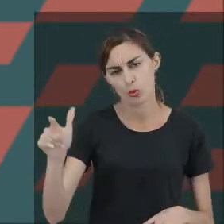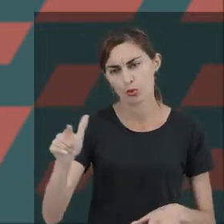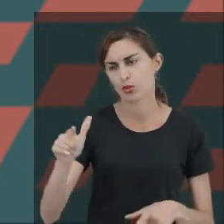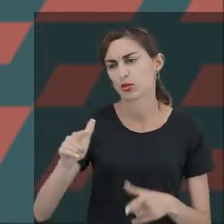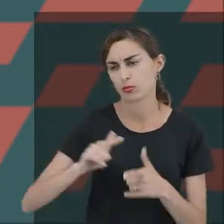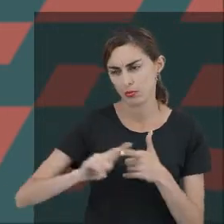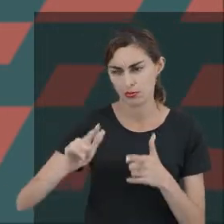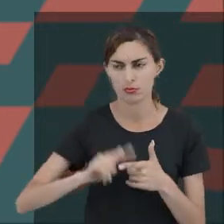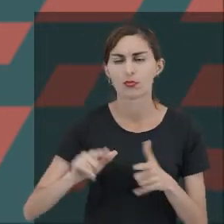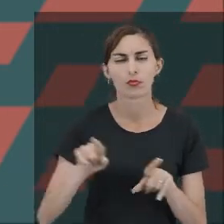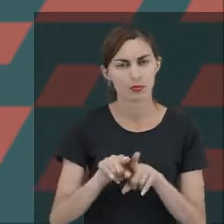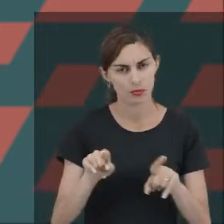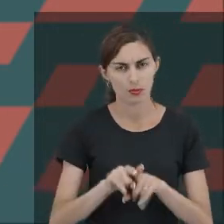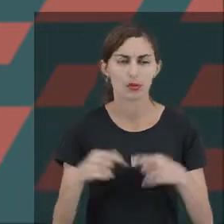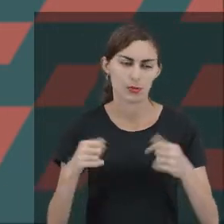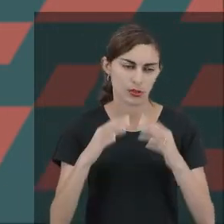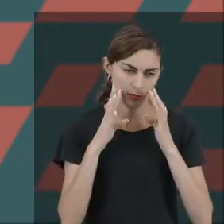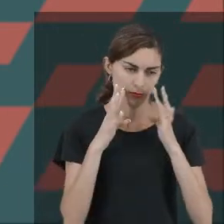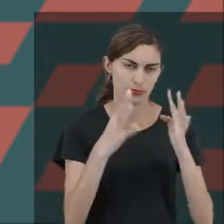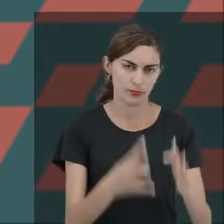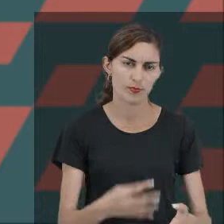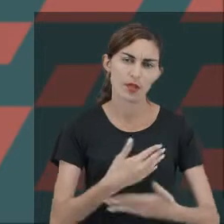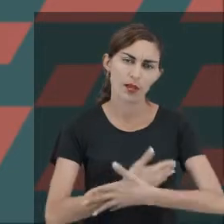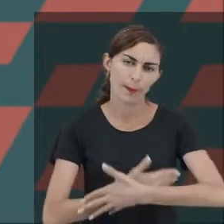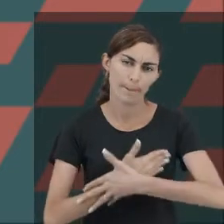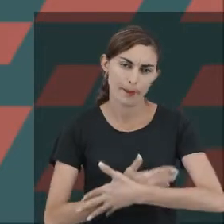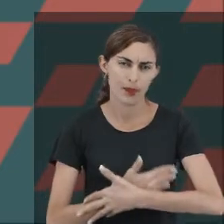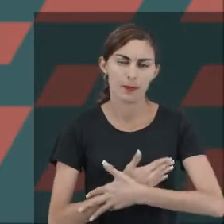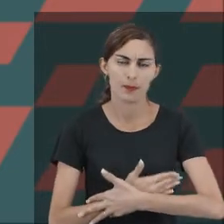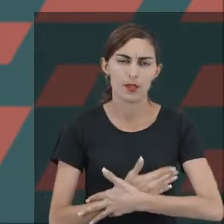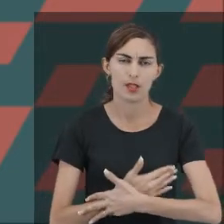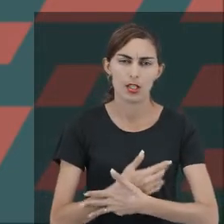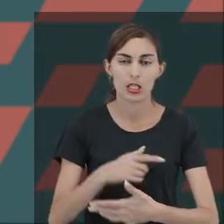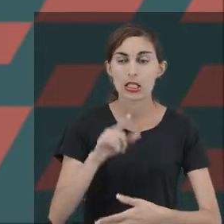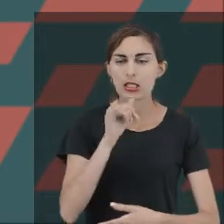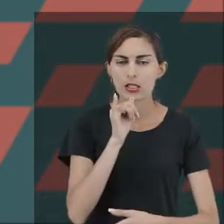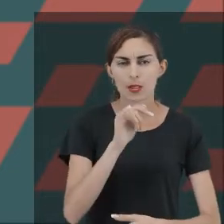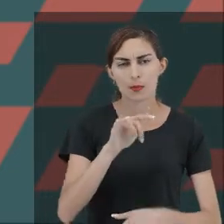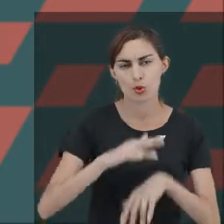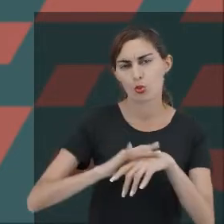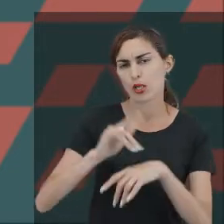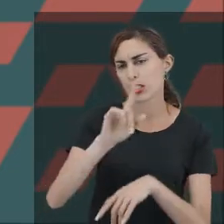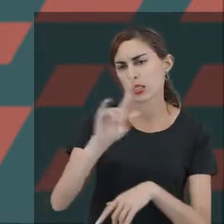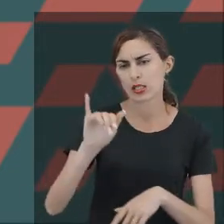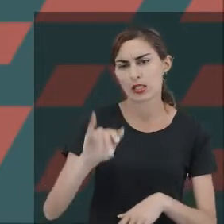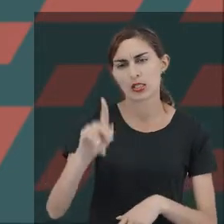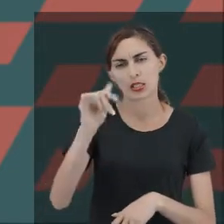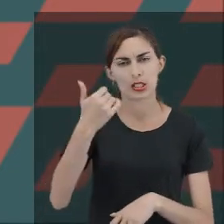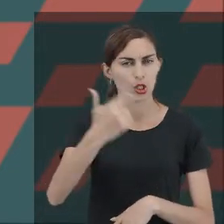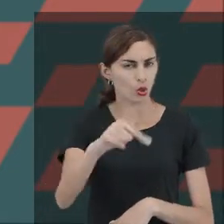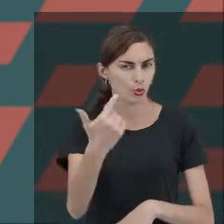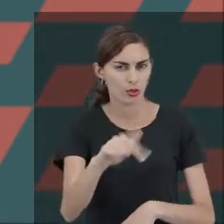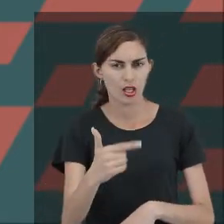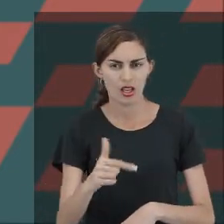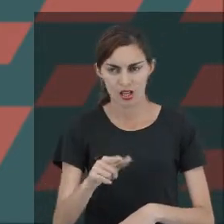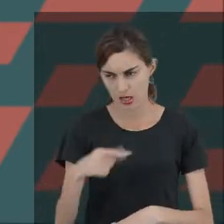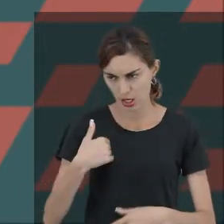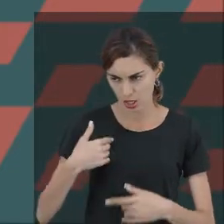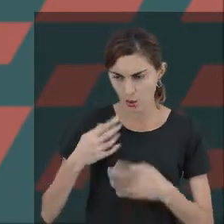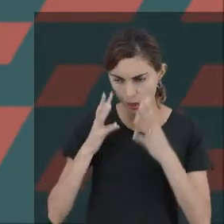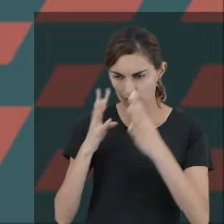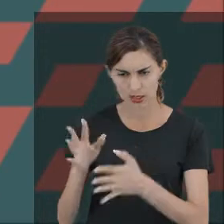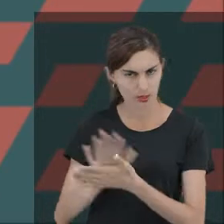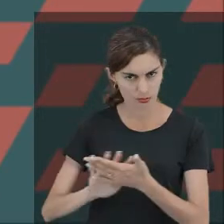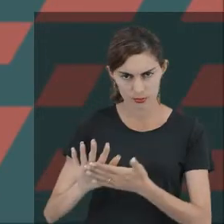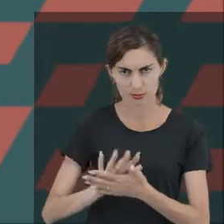causas também têm relevância à saúde pública. Então, um bebê descartado para Zika não é um bebê